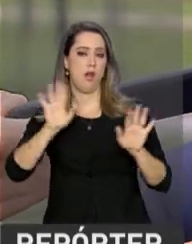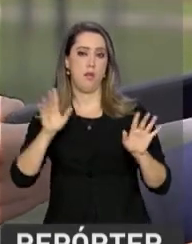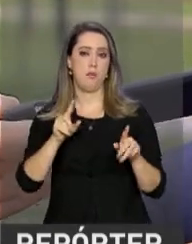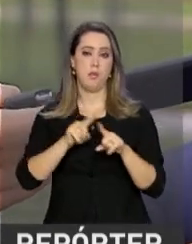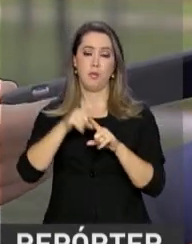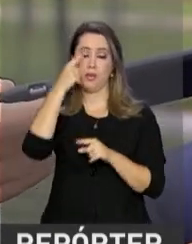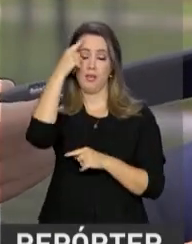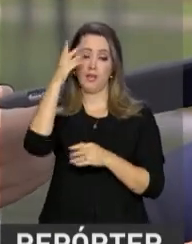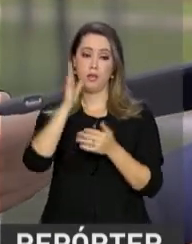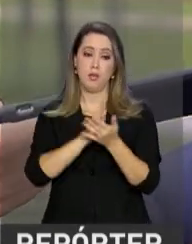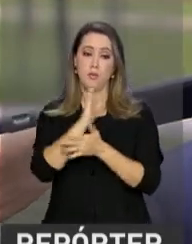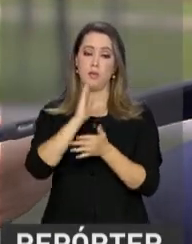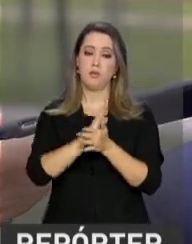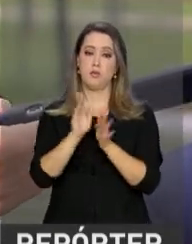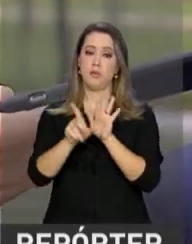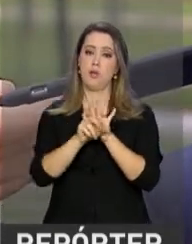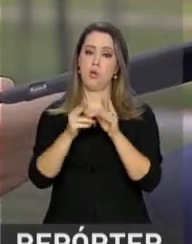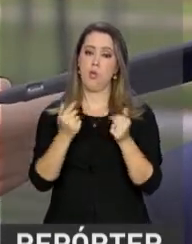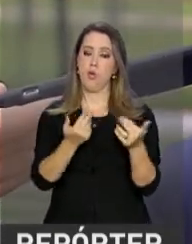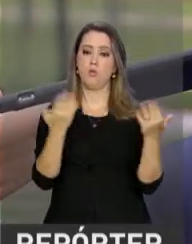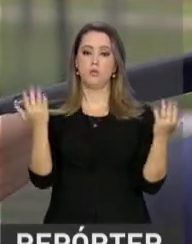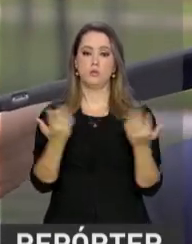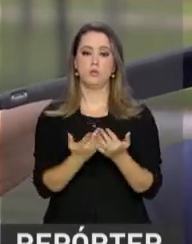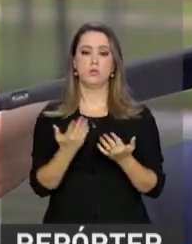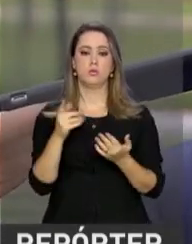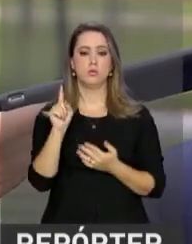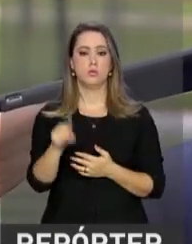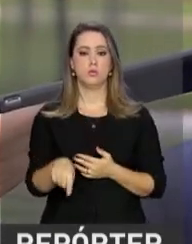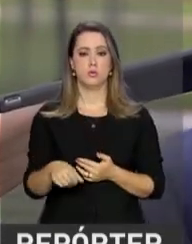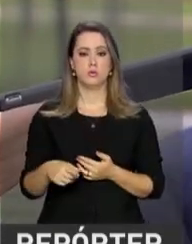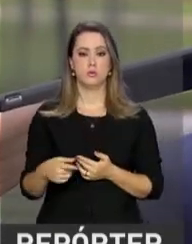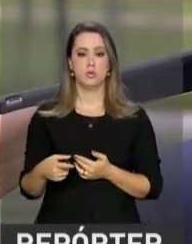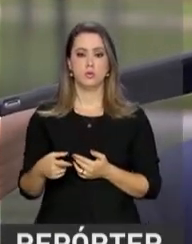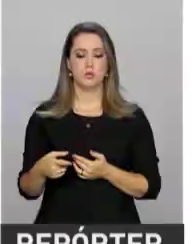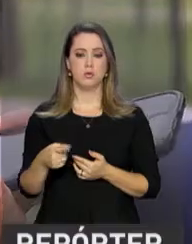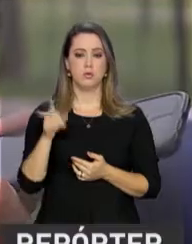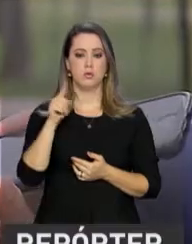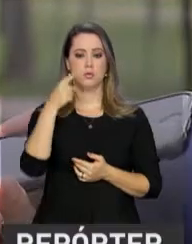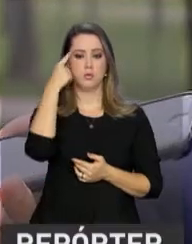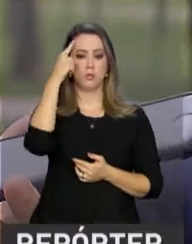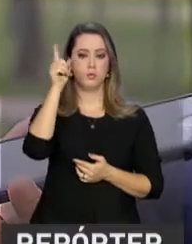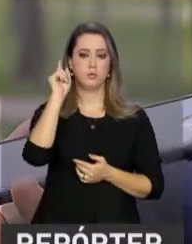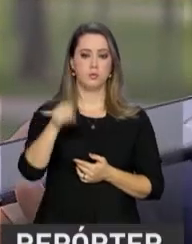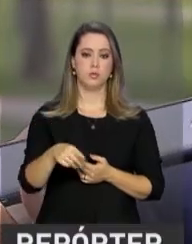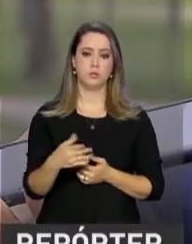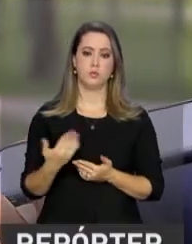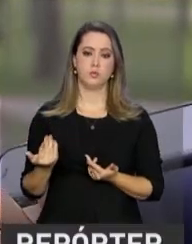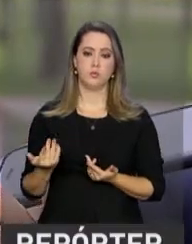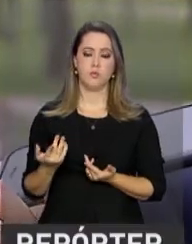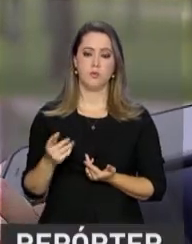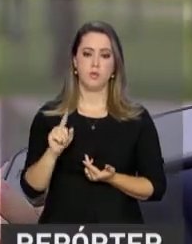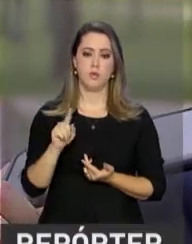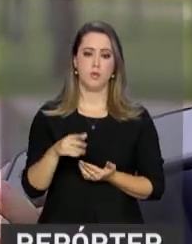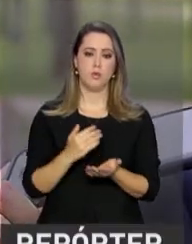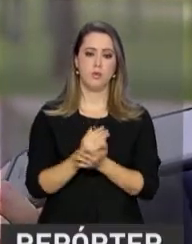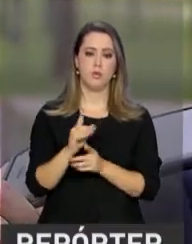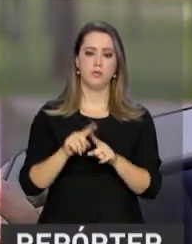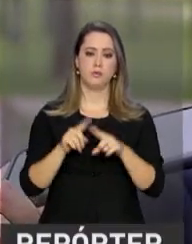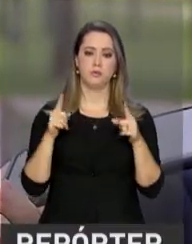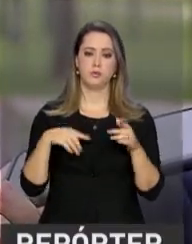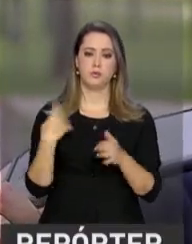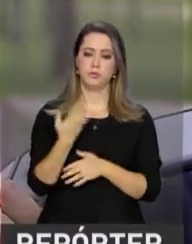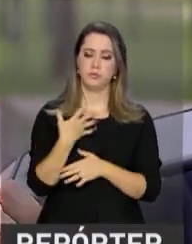o projeto como está hoje a esse é o ideal o ideal é como eu disse como está agora